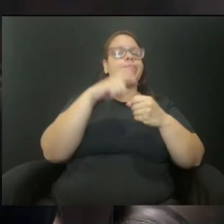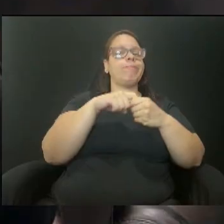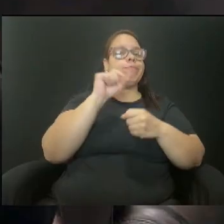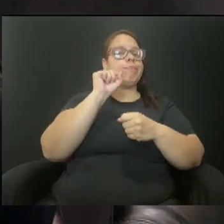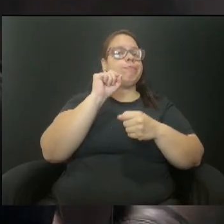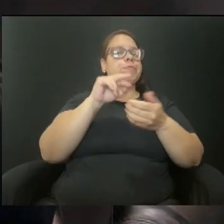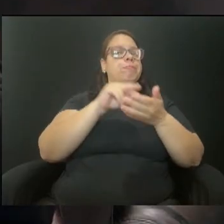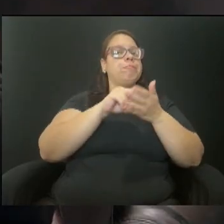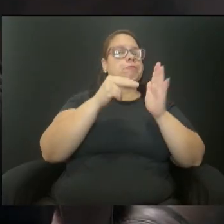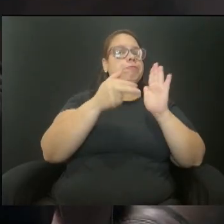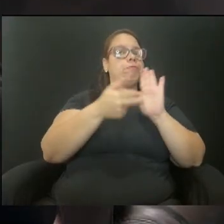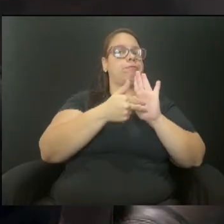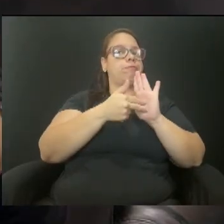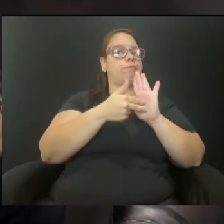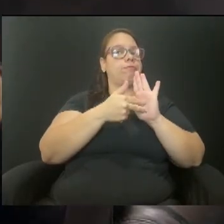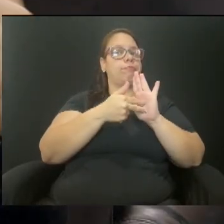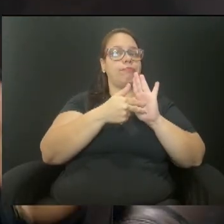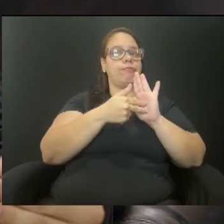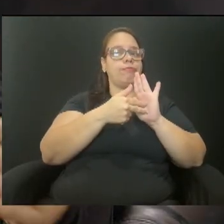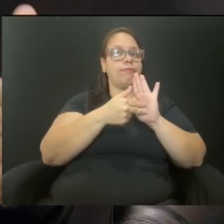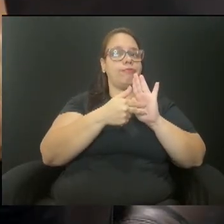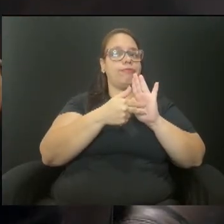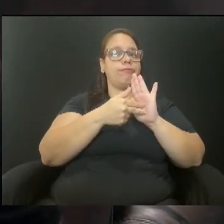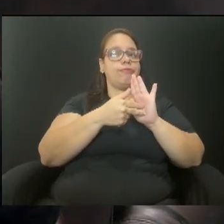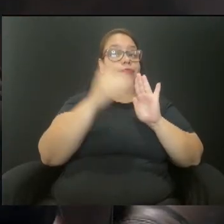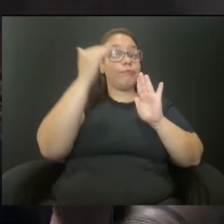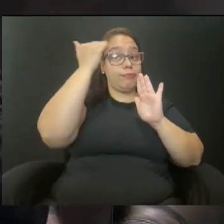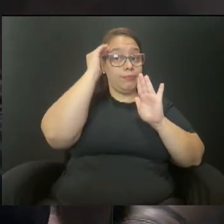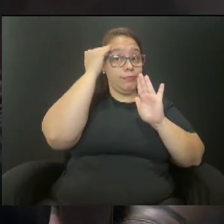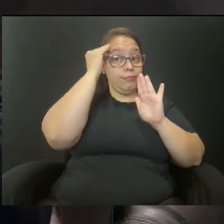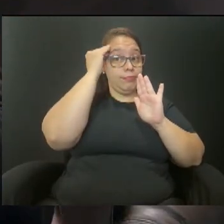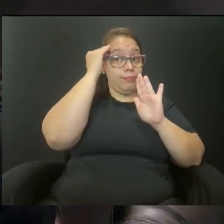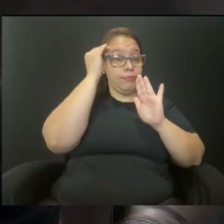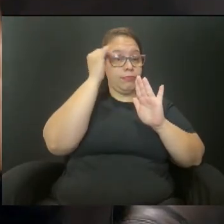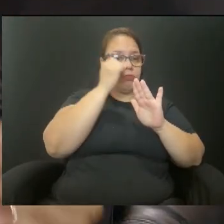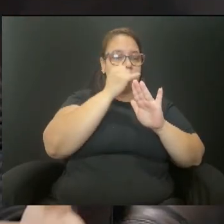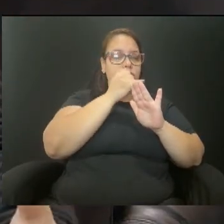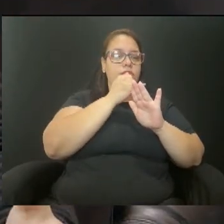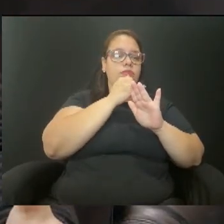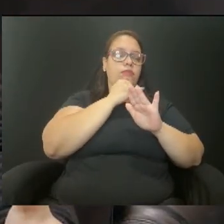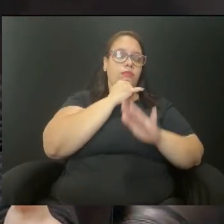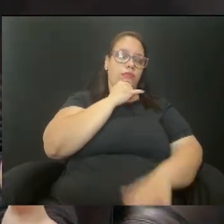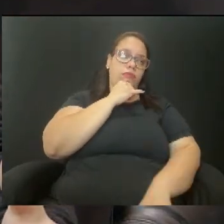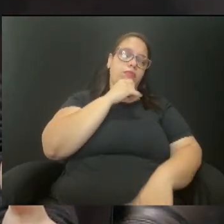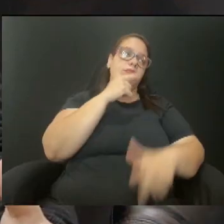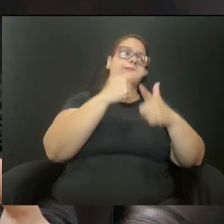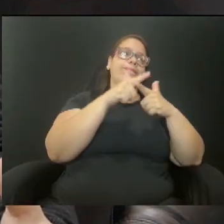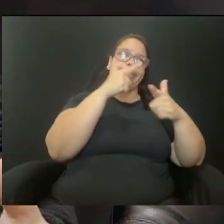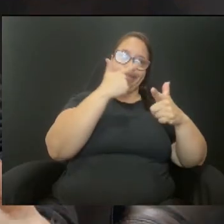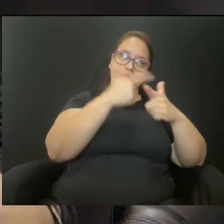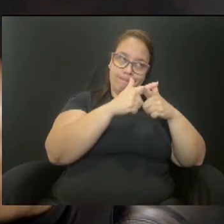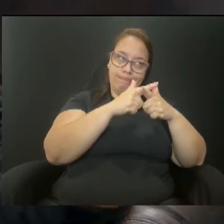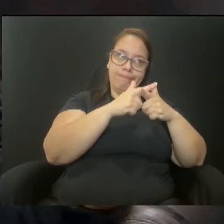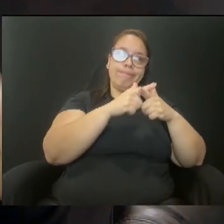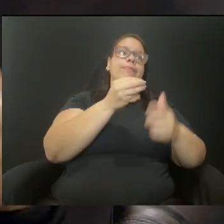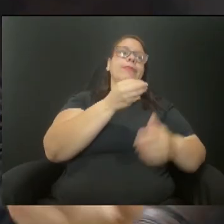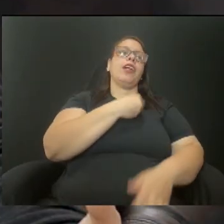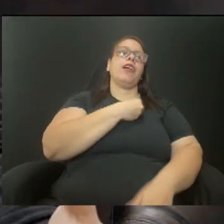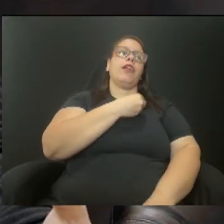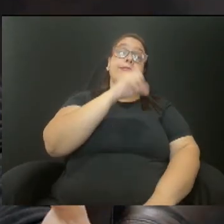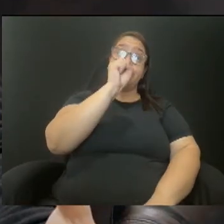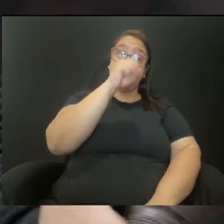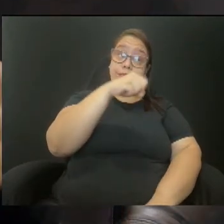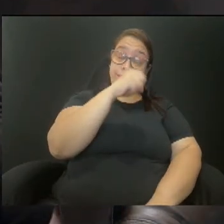você, entendendo que há frustrações, que há percalços que você tem que passar, né. Um contrato,